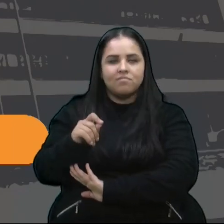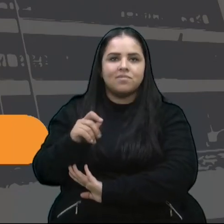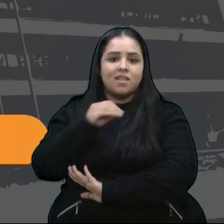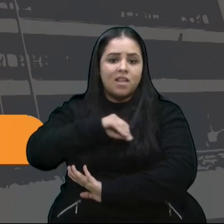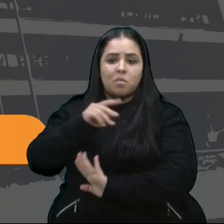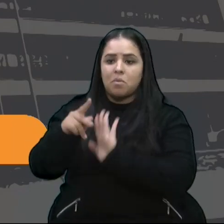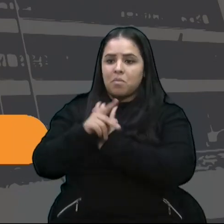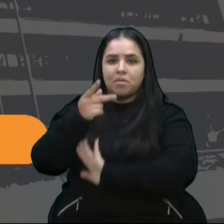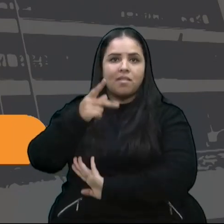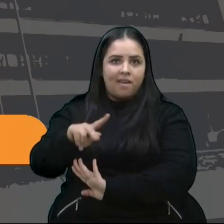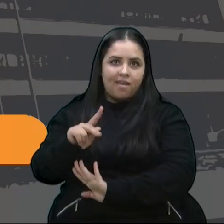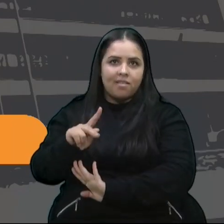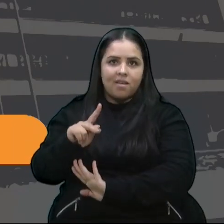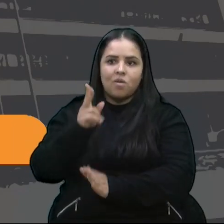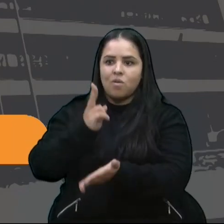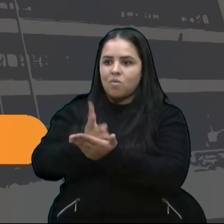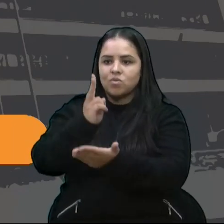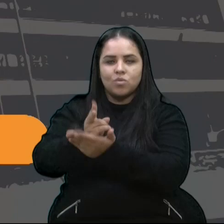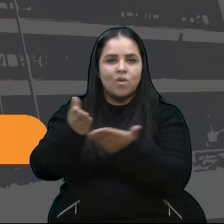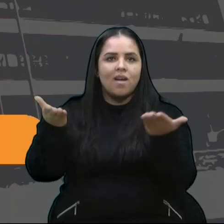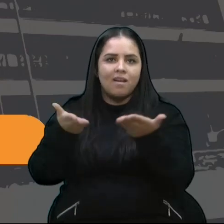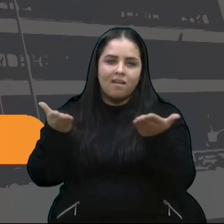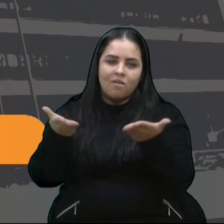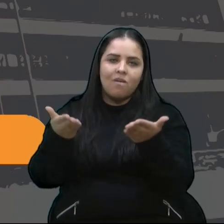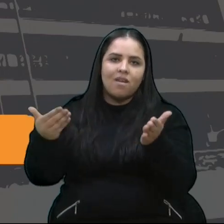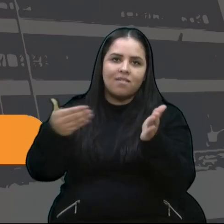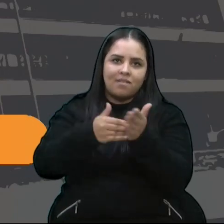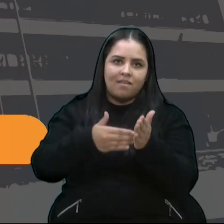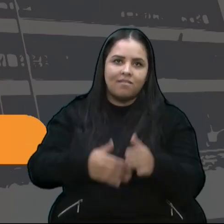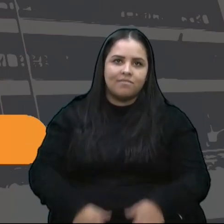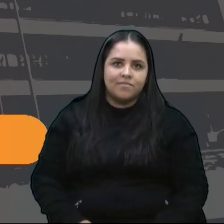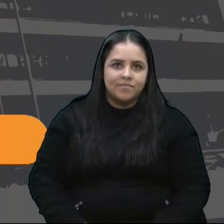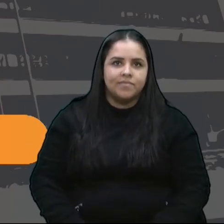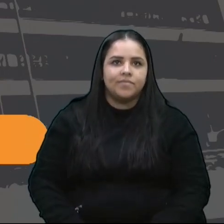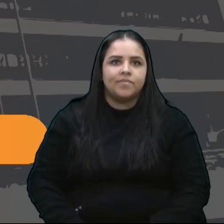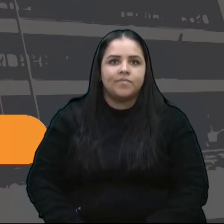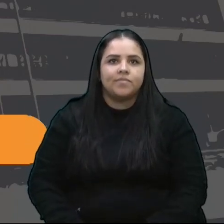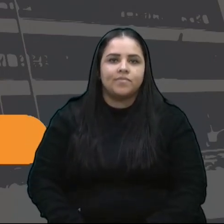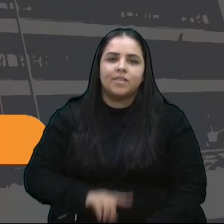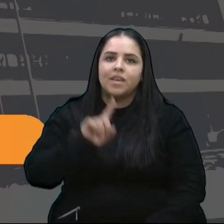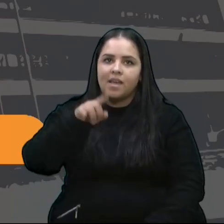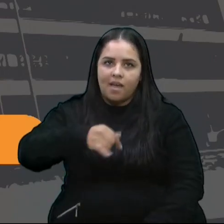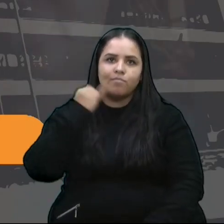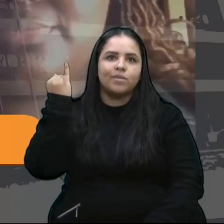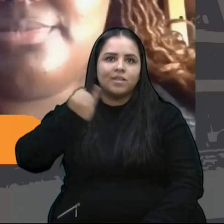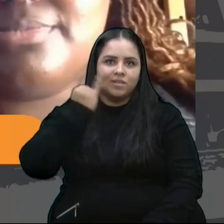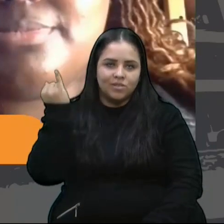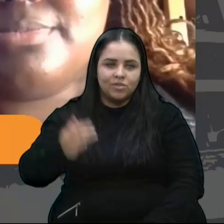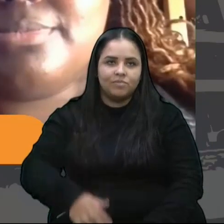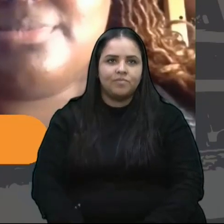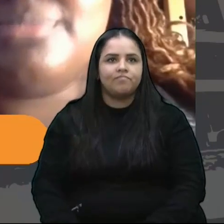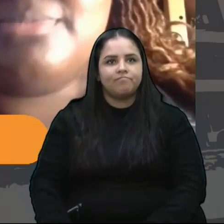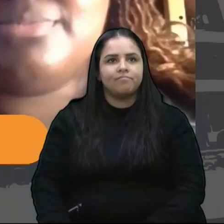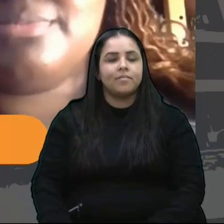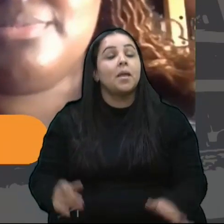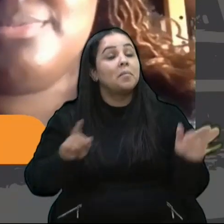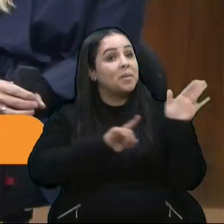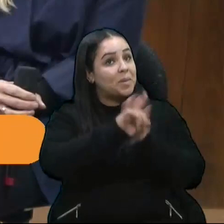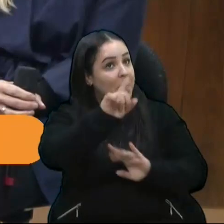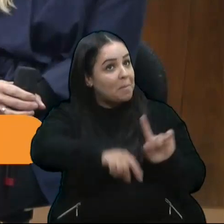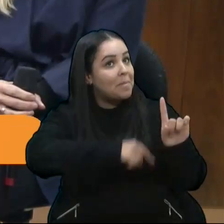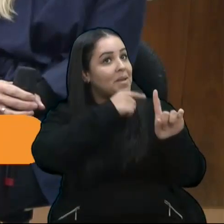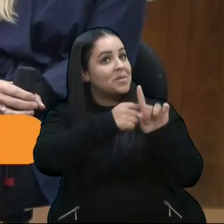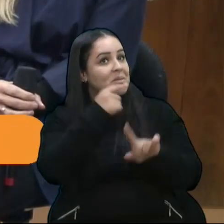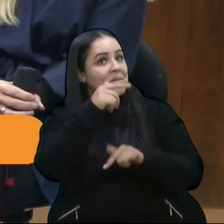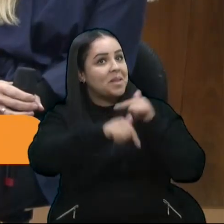e conseguiu se manter até hoje. Então, isso daí é muito importante. É mesmo, a gente vai te perguntar mais sobre o